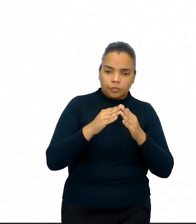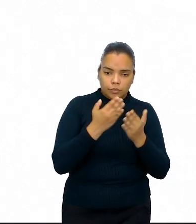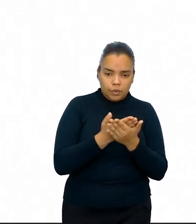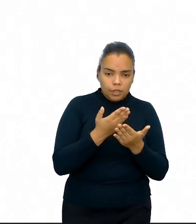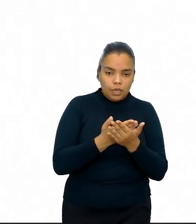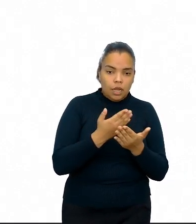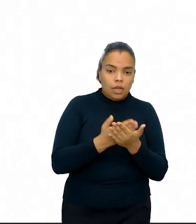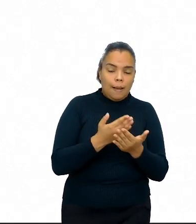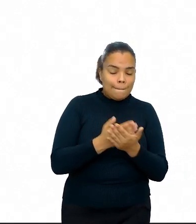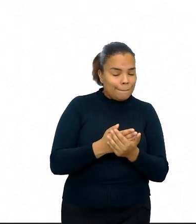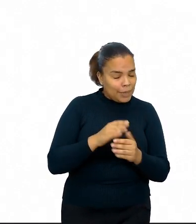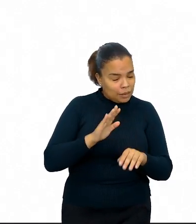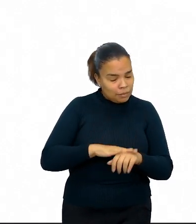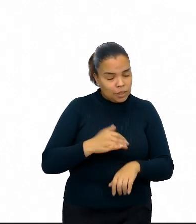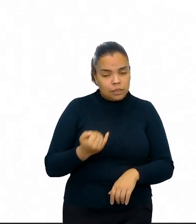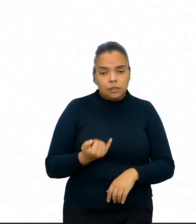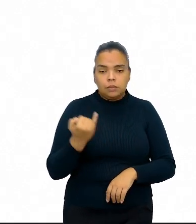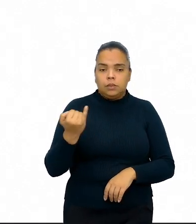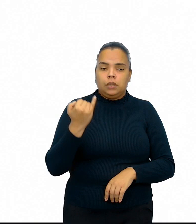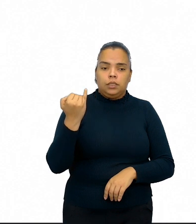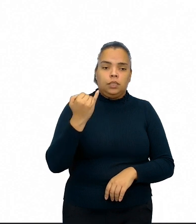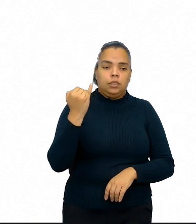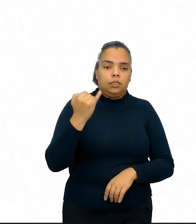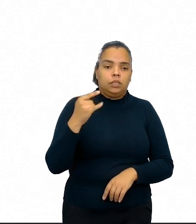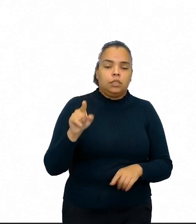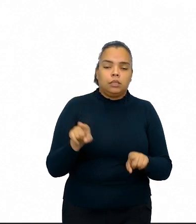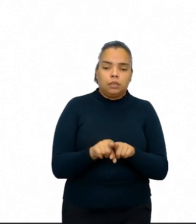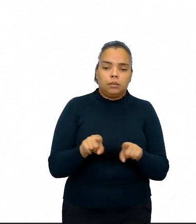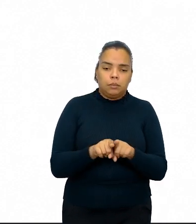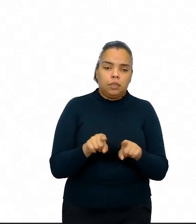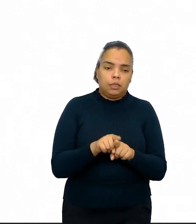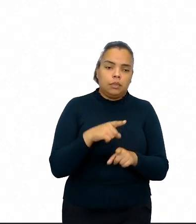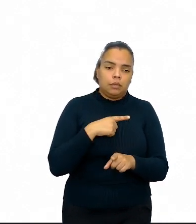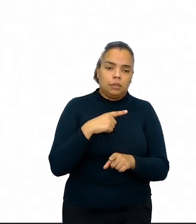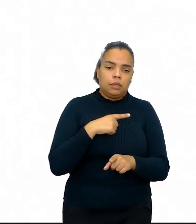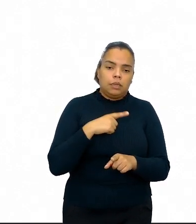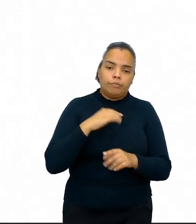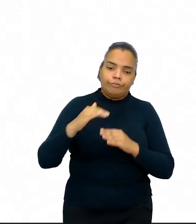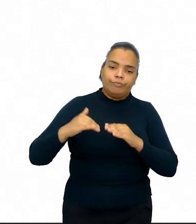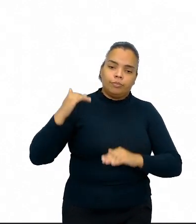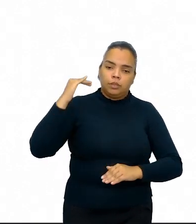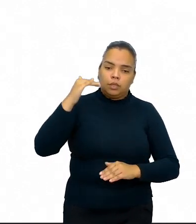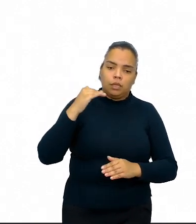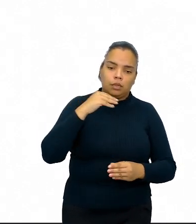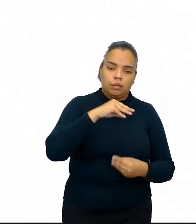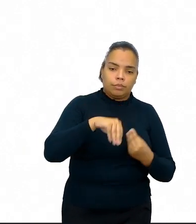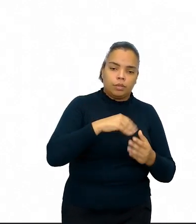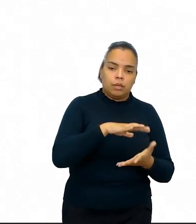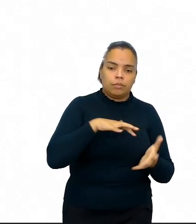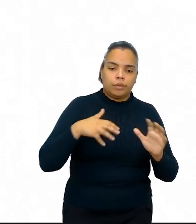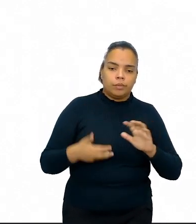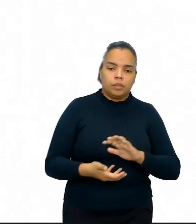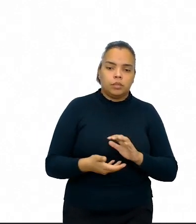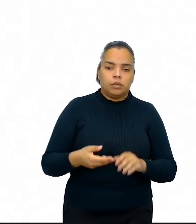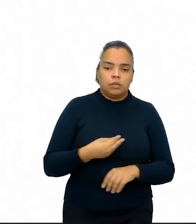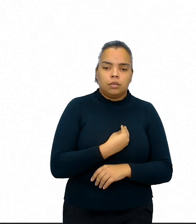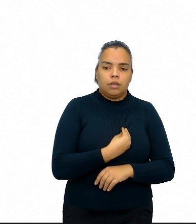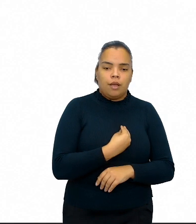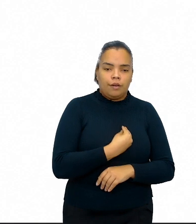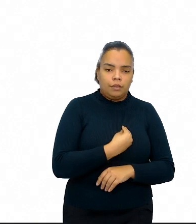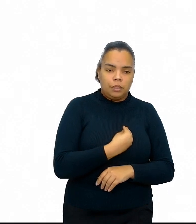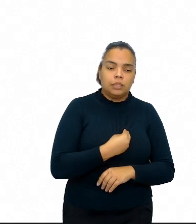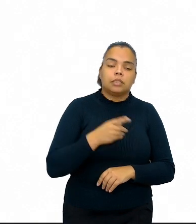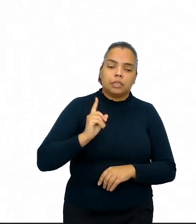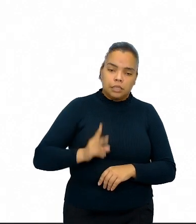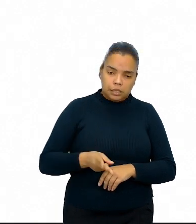as mais ricas, claro, né? E também possuem um maior potencial de transformação, mais uma vez, sempre